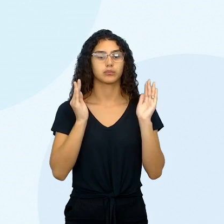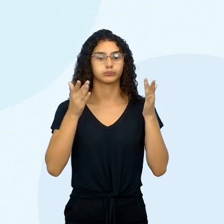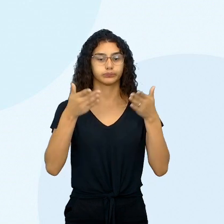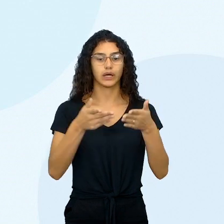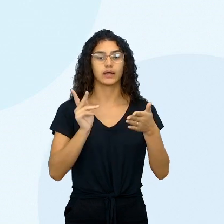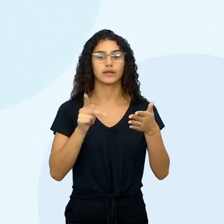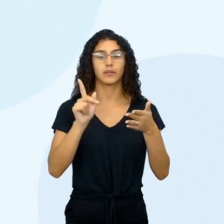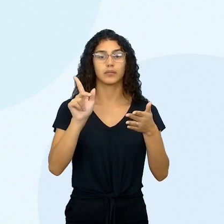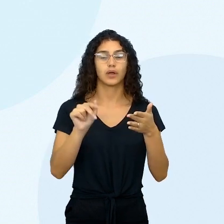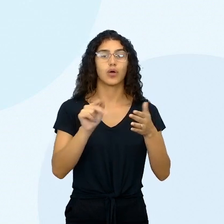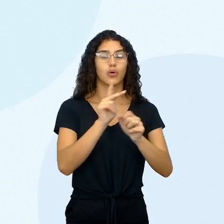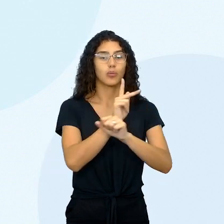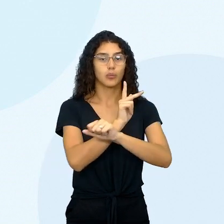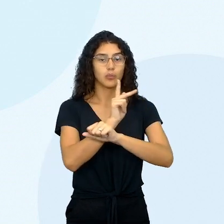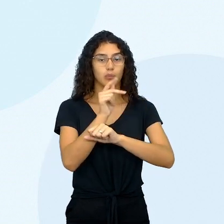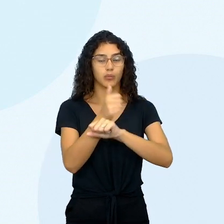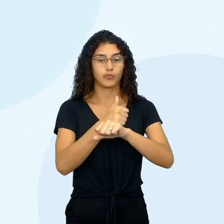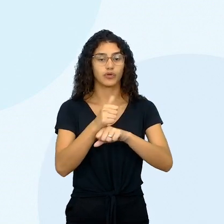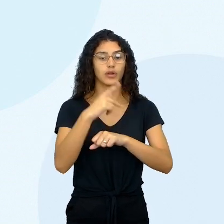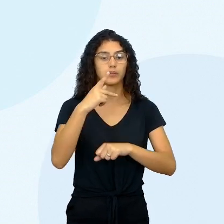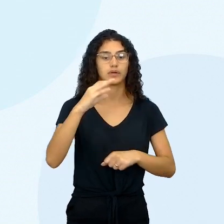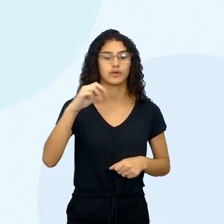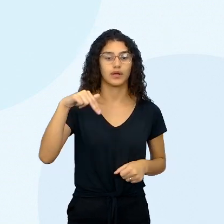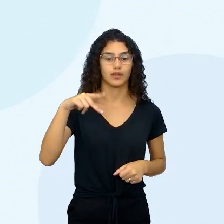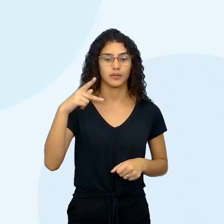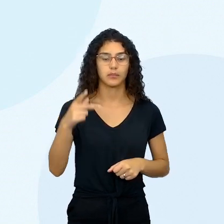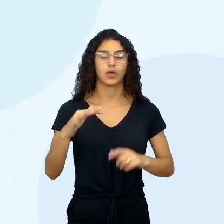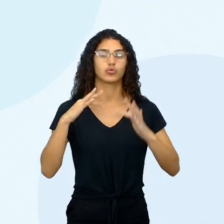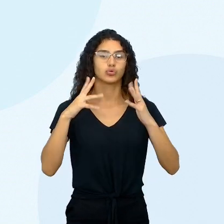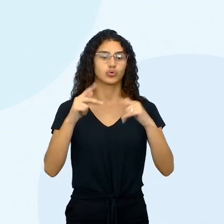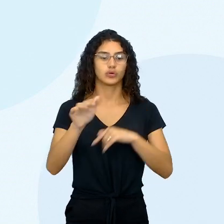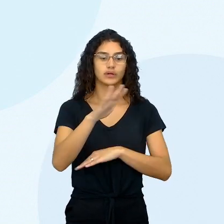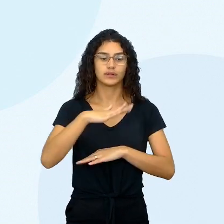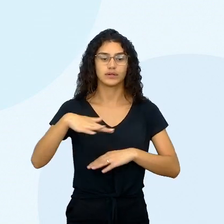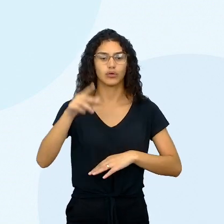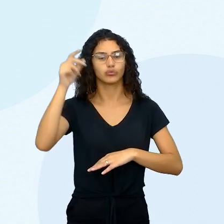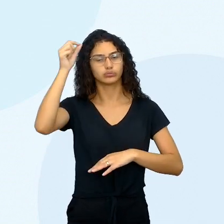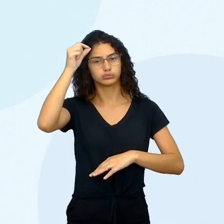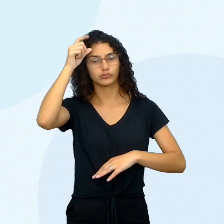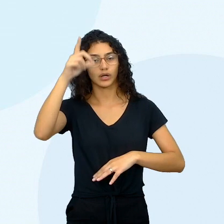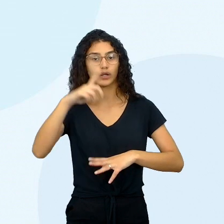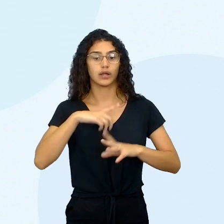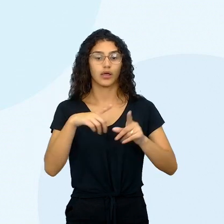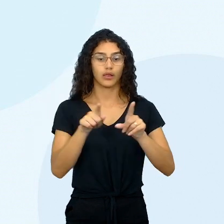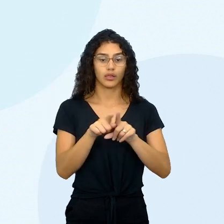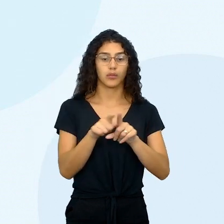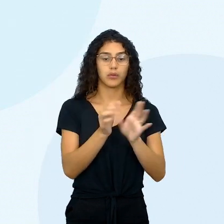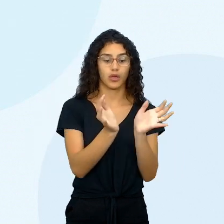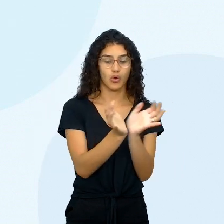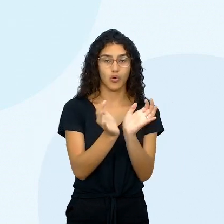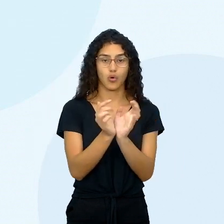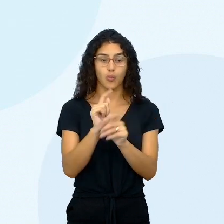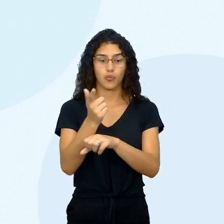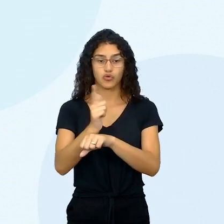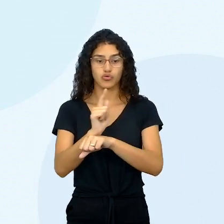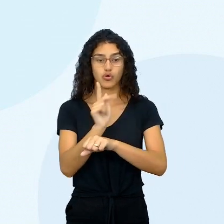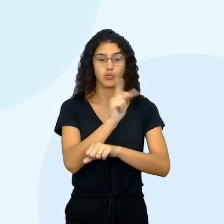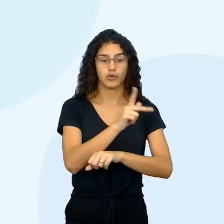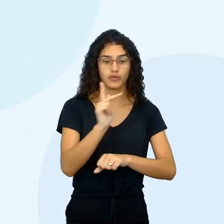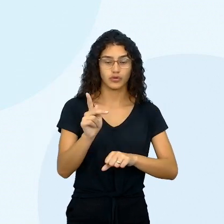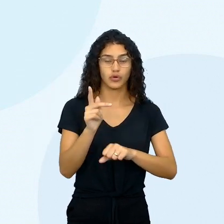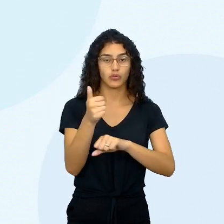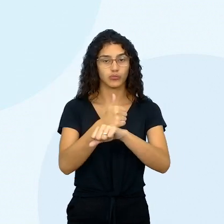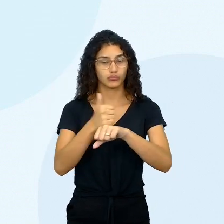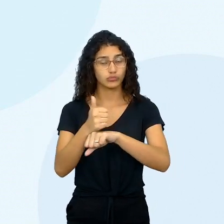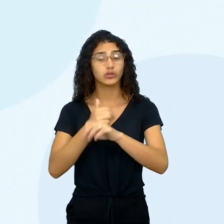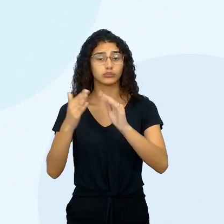sempre foi os profissionais, né, os PCNPs de todas essas áreas de conhecimento, as equipes gestoras, os professores, os